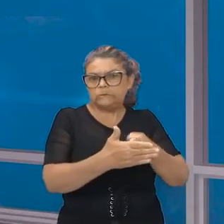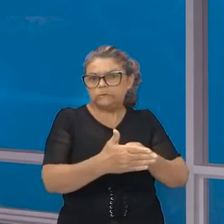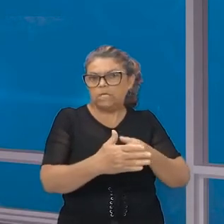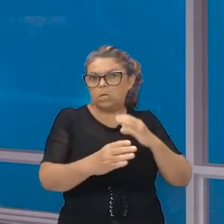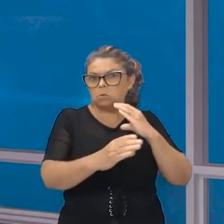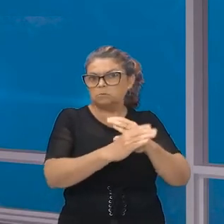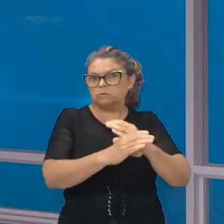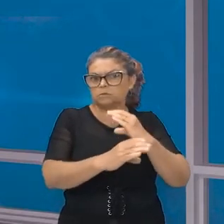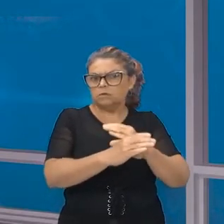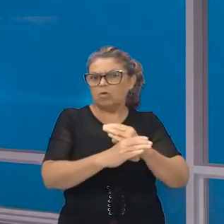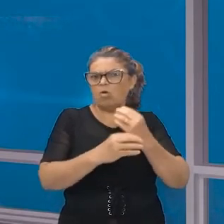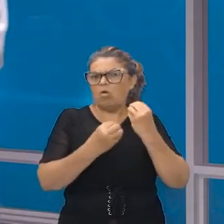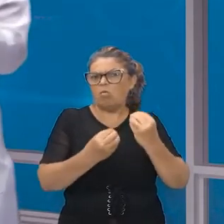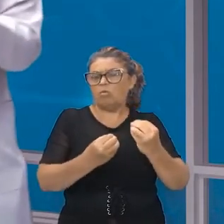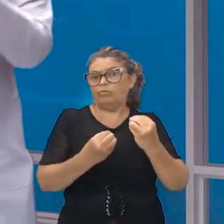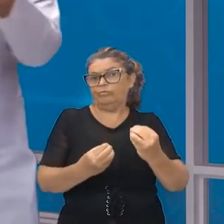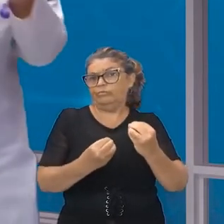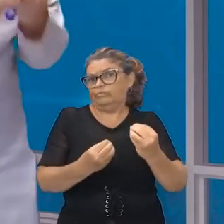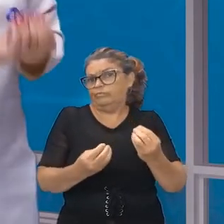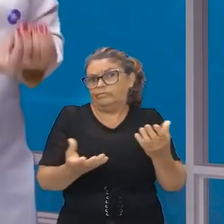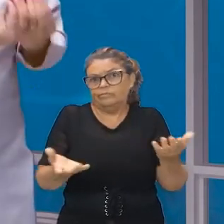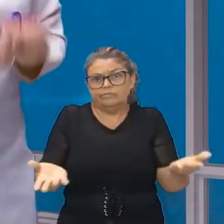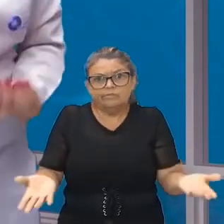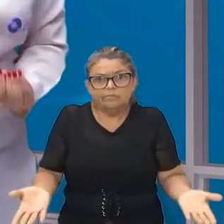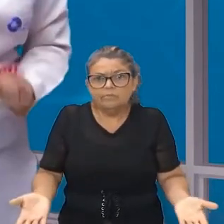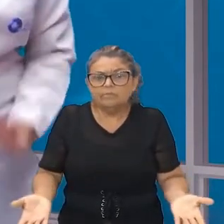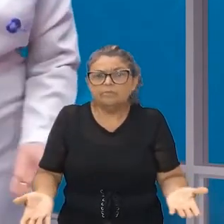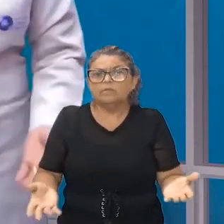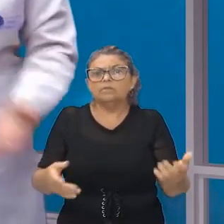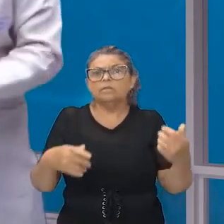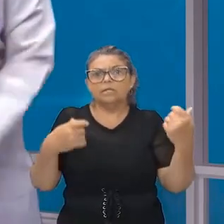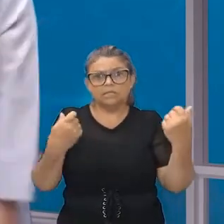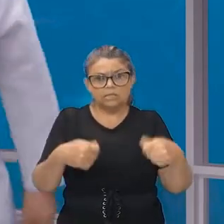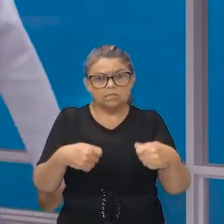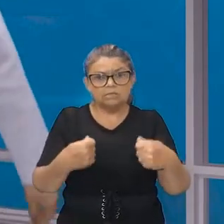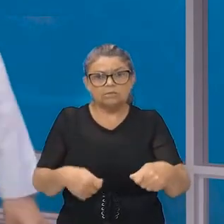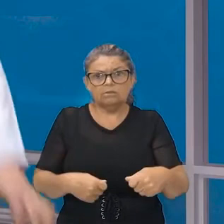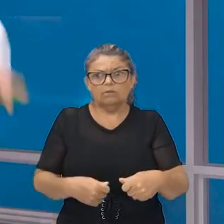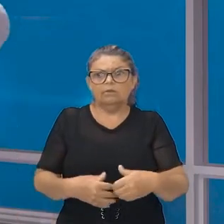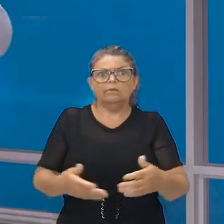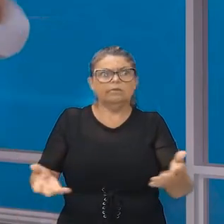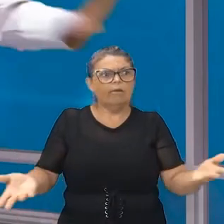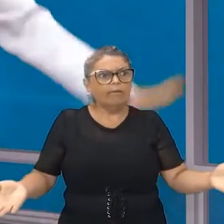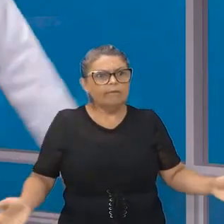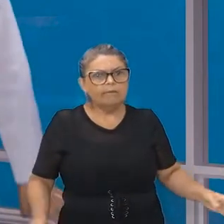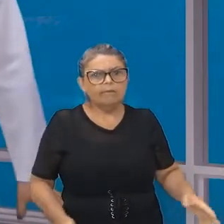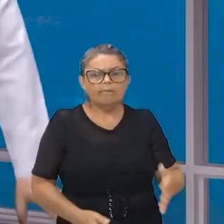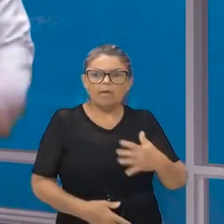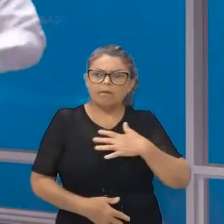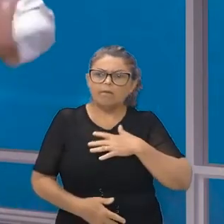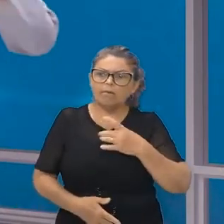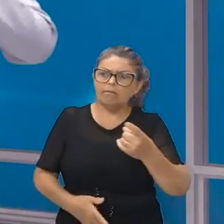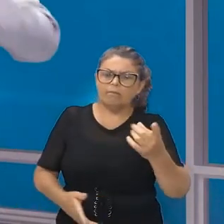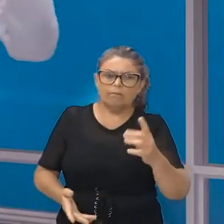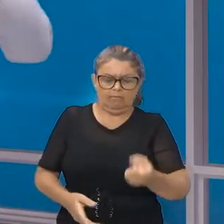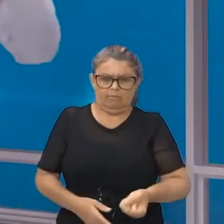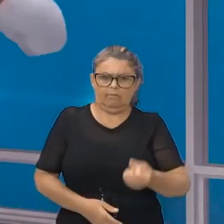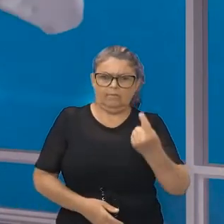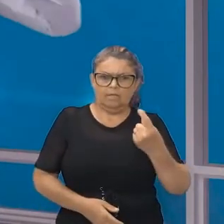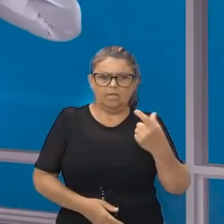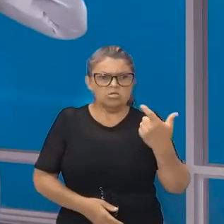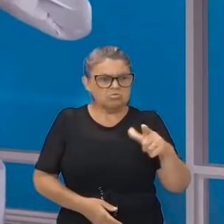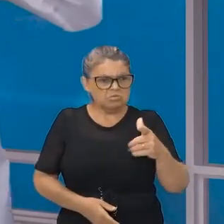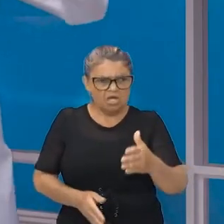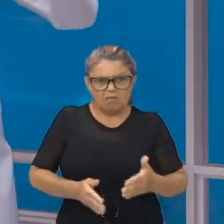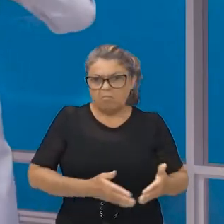de comunicação ali pelo Mediterrâneo é que traz a necessidade. Mano, não tem monstro marinho aí não, a gente vai ter que